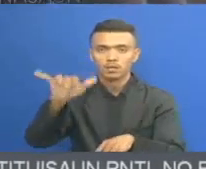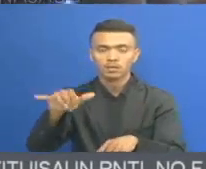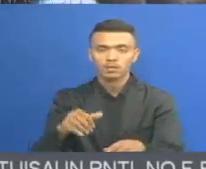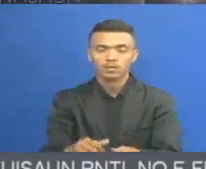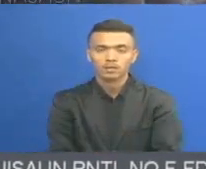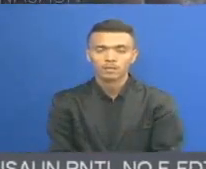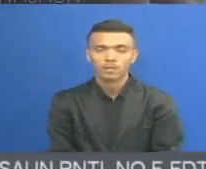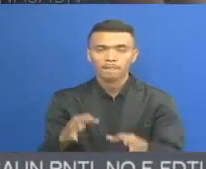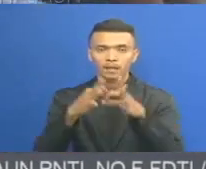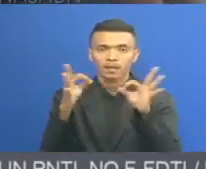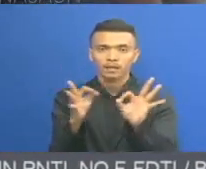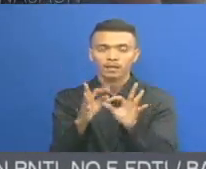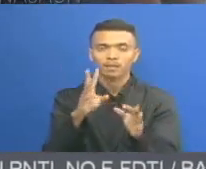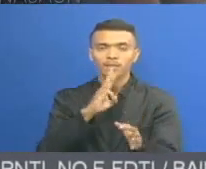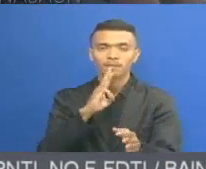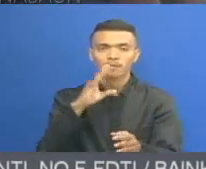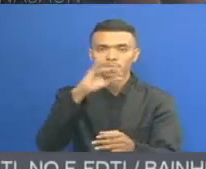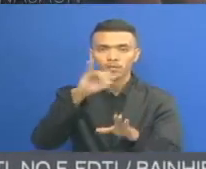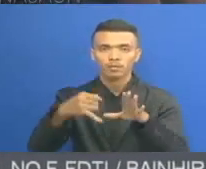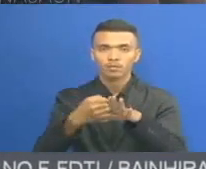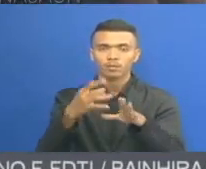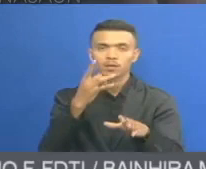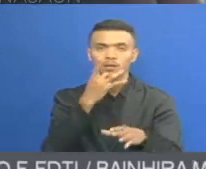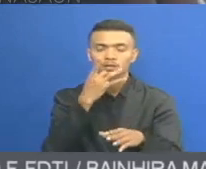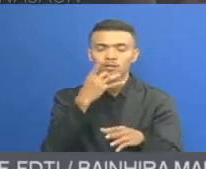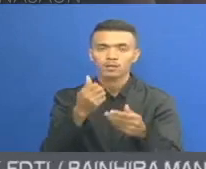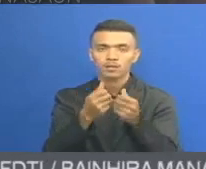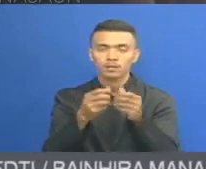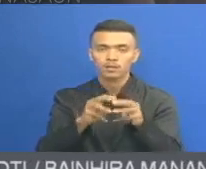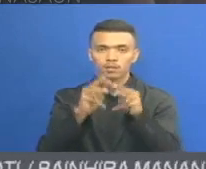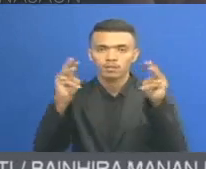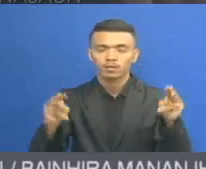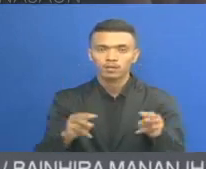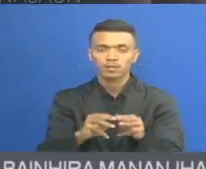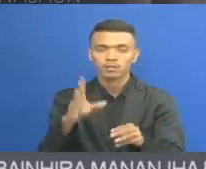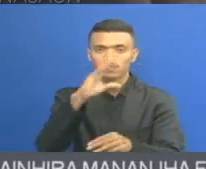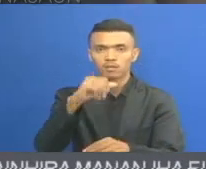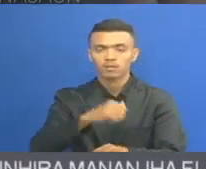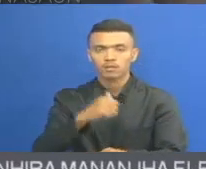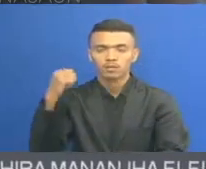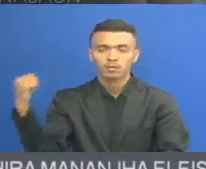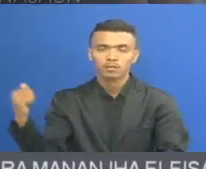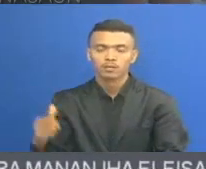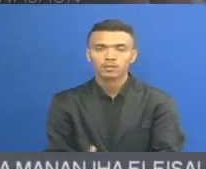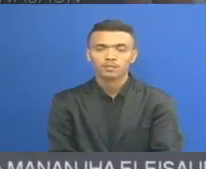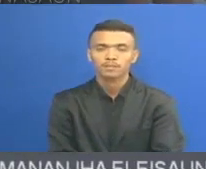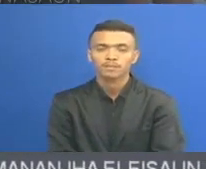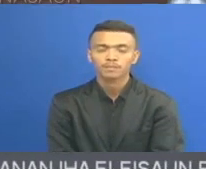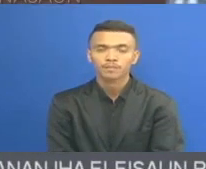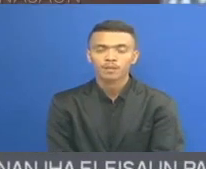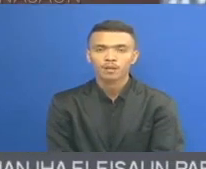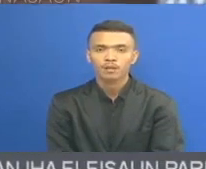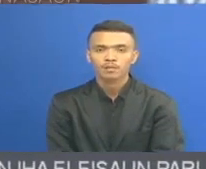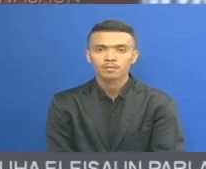canalização bemos, inclui eletricidade e a área rural no Selutan. Husi Vikeke, Ernestine Gui,